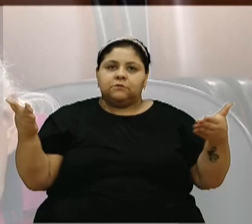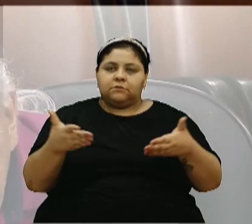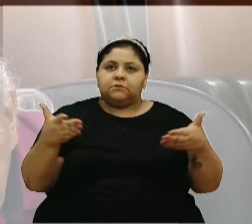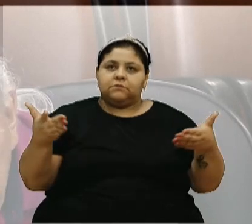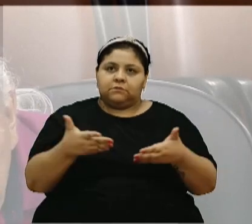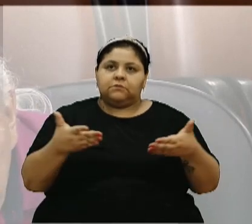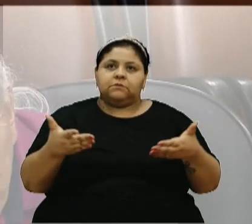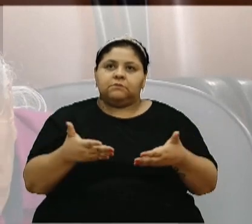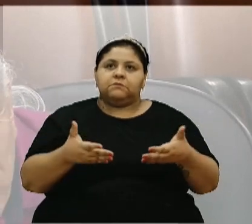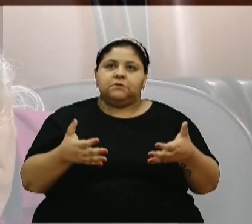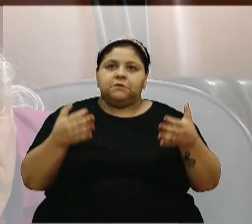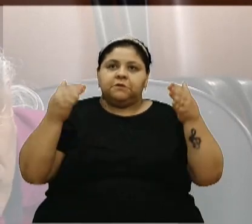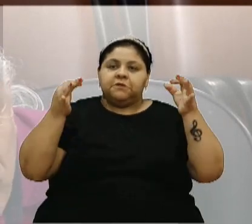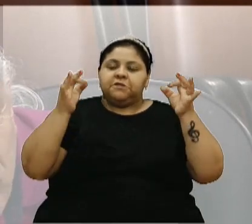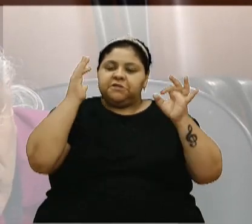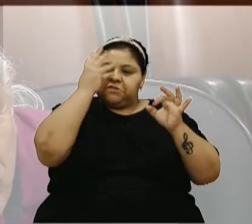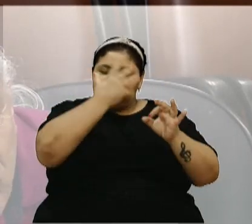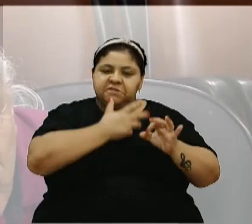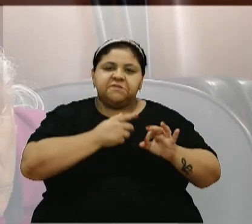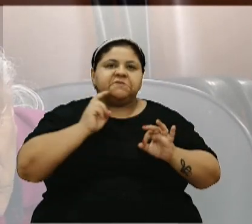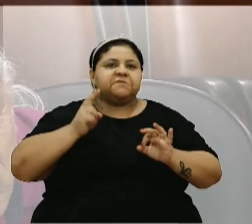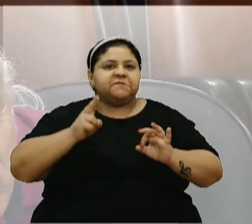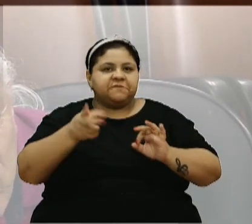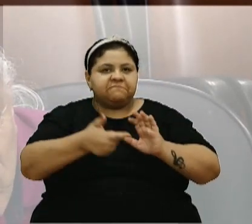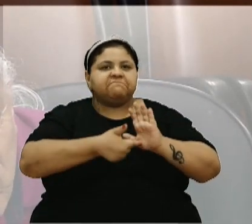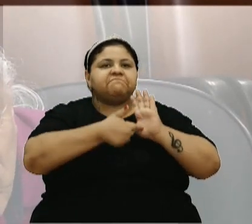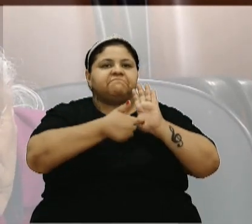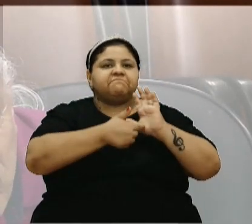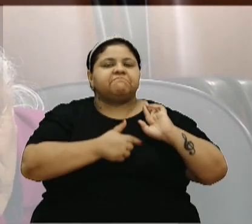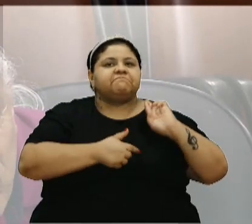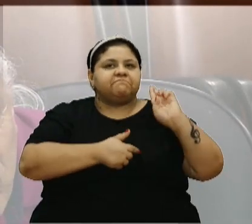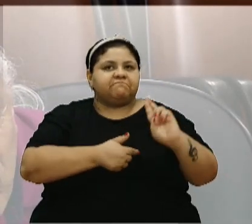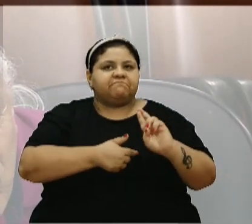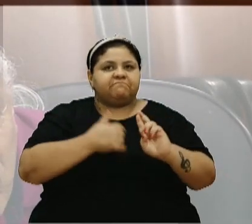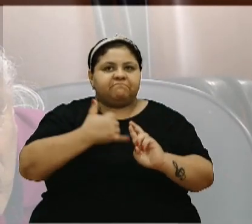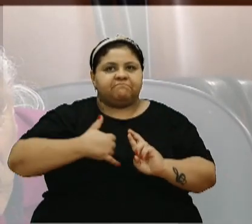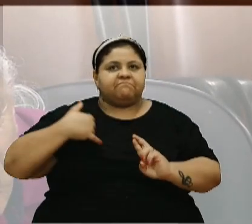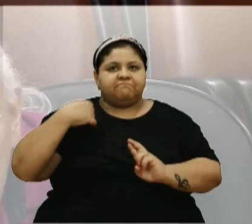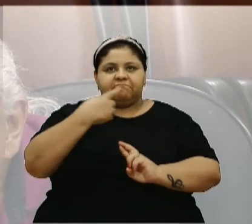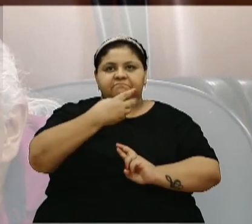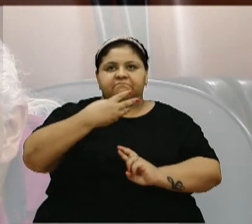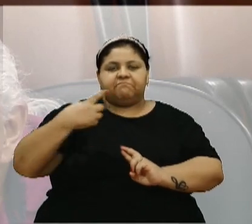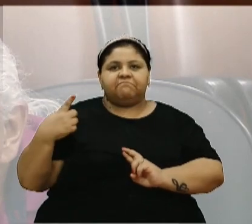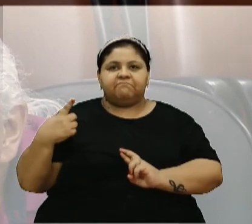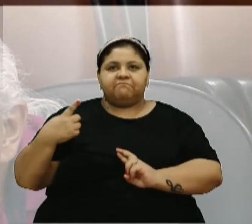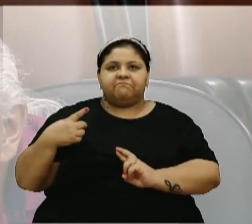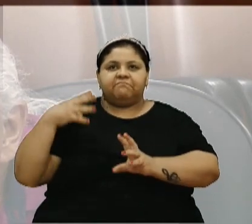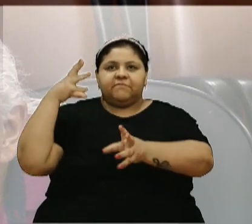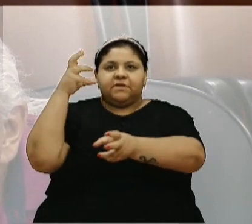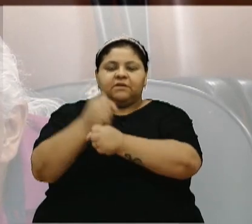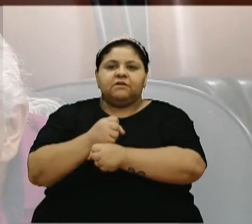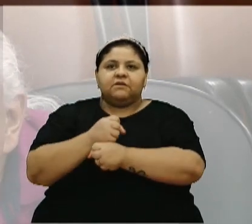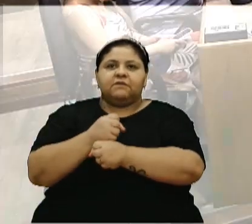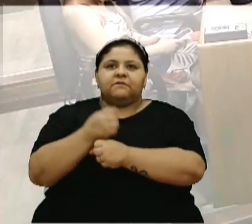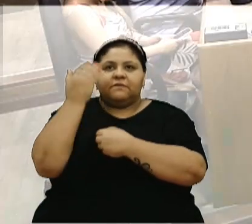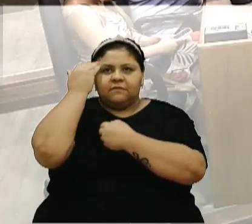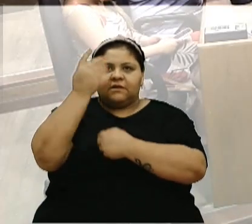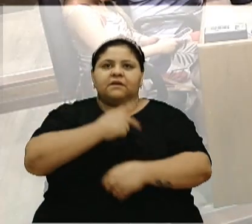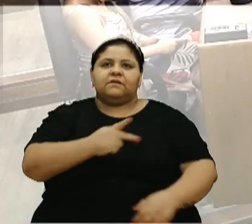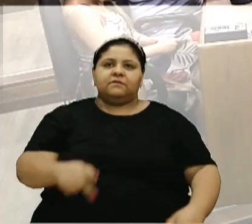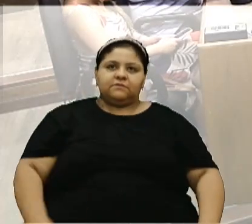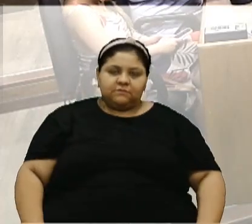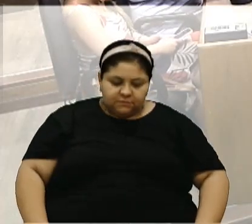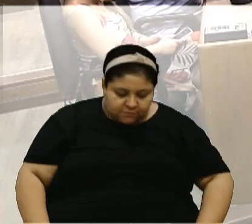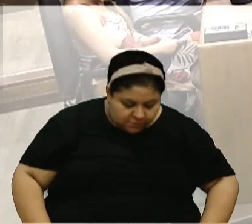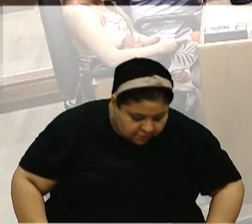senhora está elegante como sempre e principalmente representando a gente nesse aniversário 131 anos. Obrigado, presidente. Muito